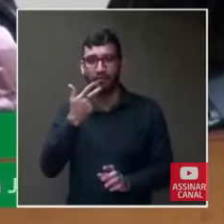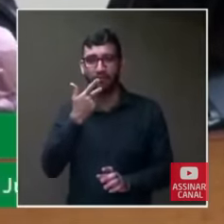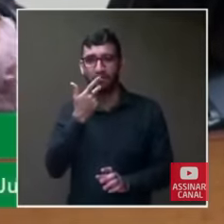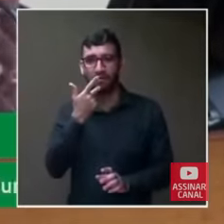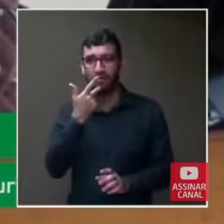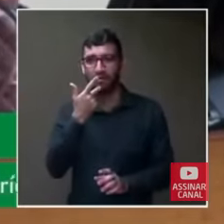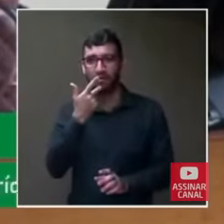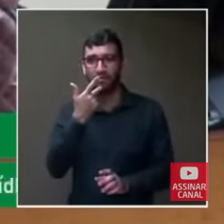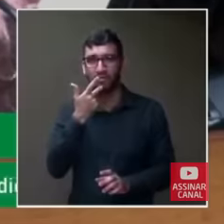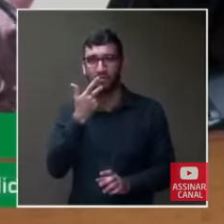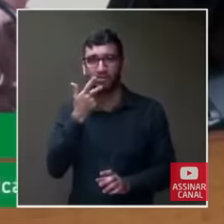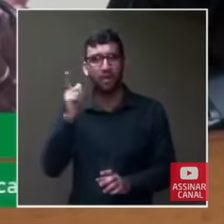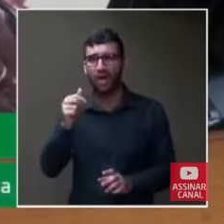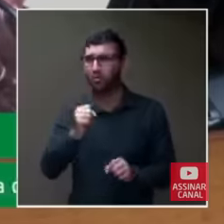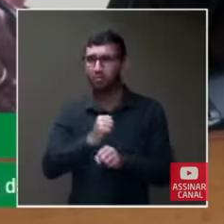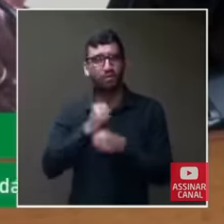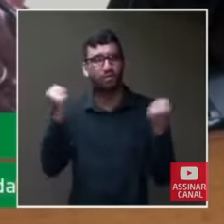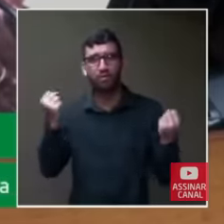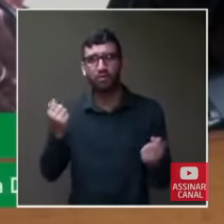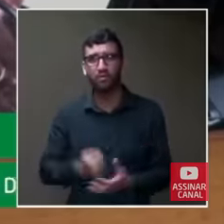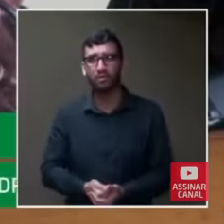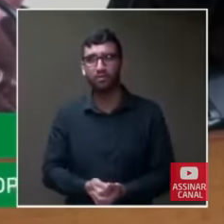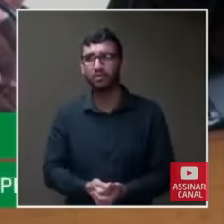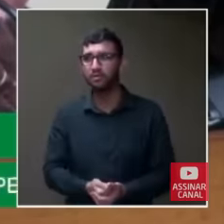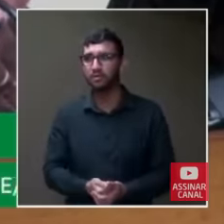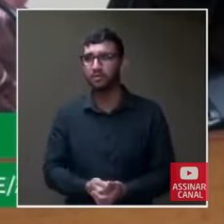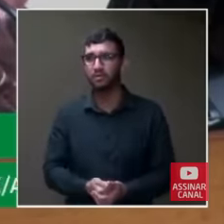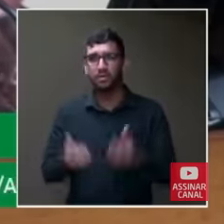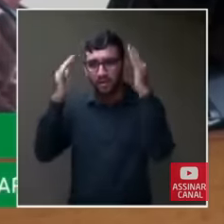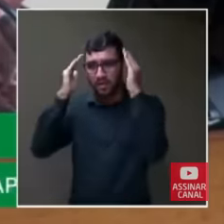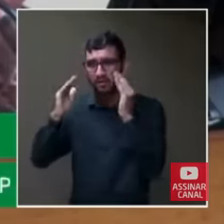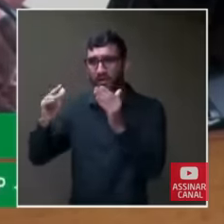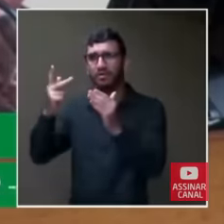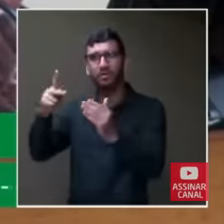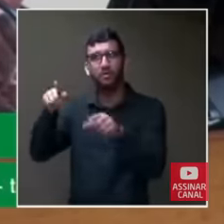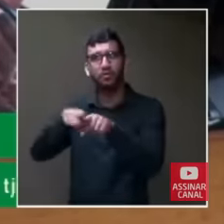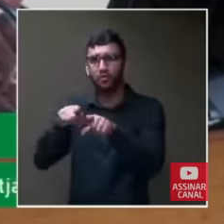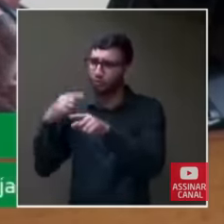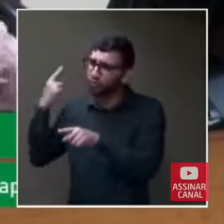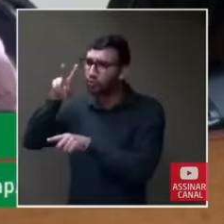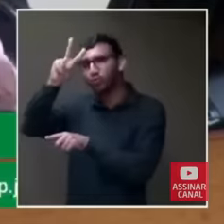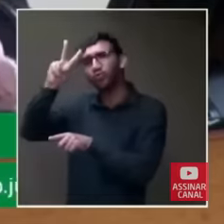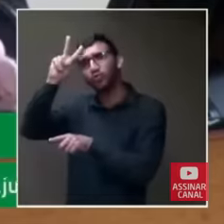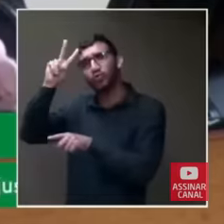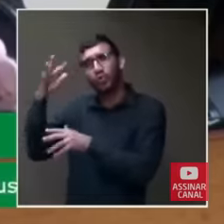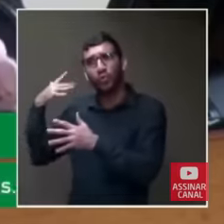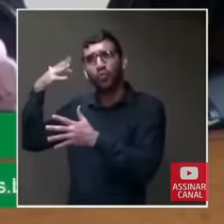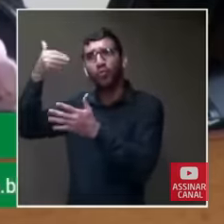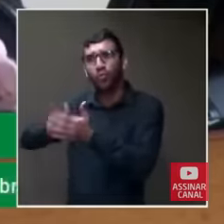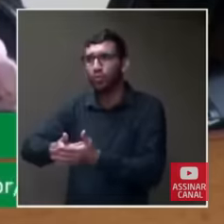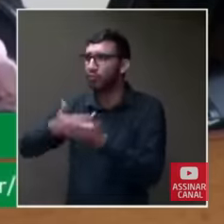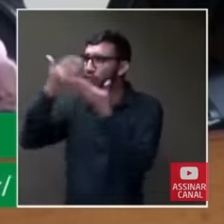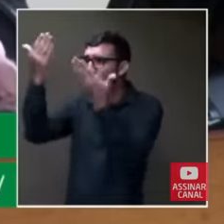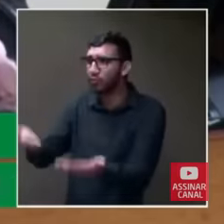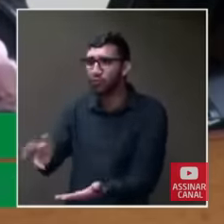falou aqui. Isso é absurdo, doutor Cícero. Em respeito a toda a sua trajetória, em respeito ao